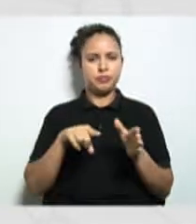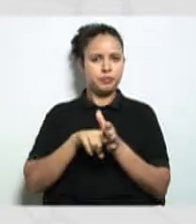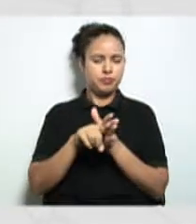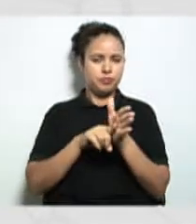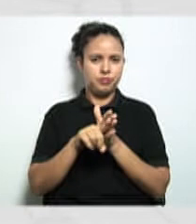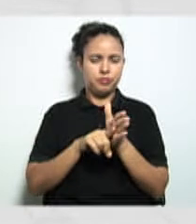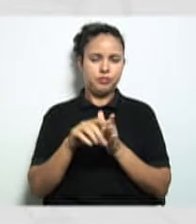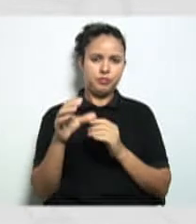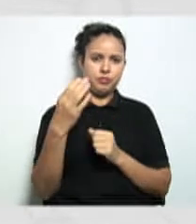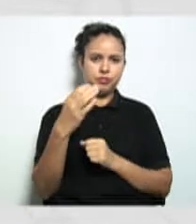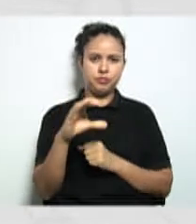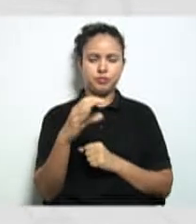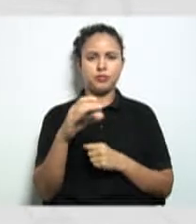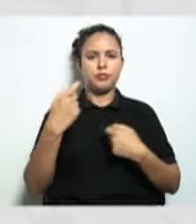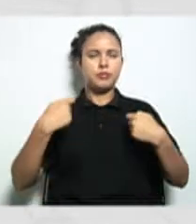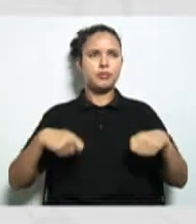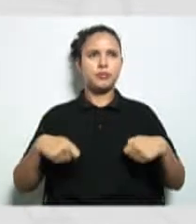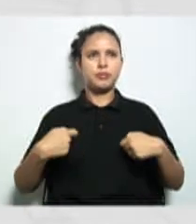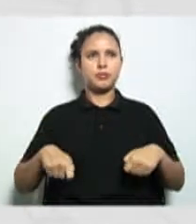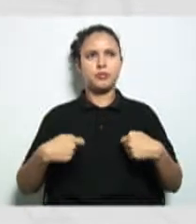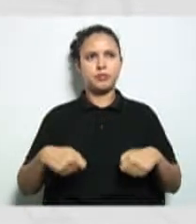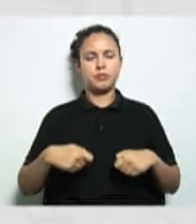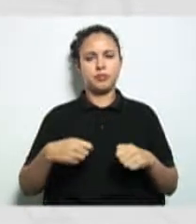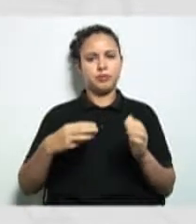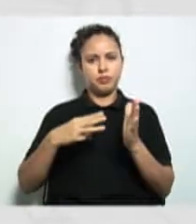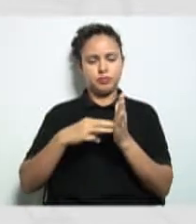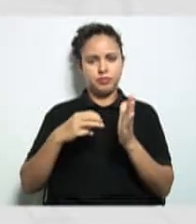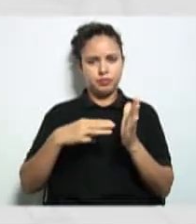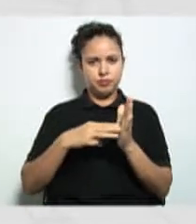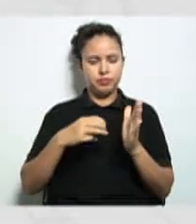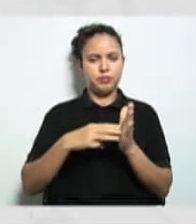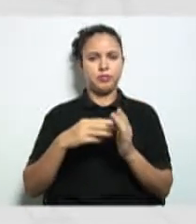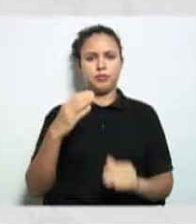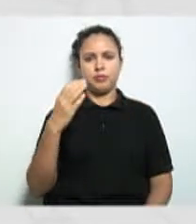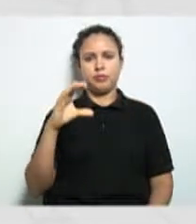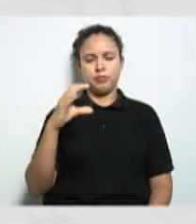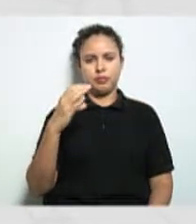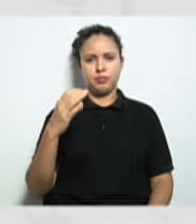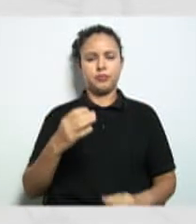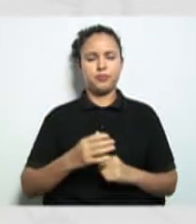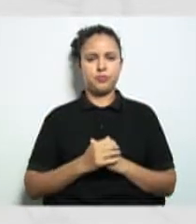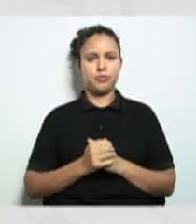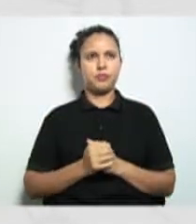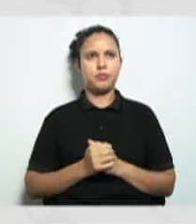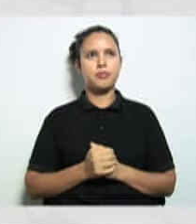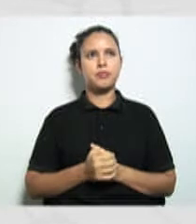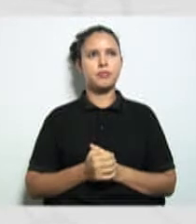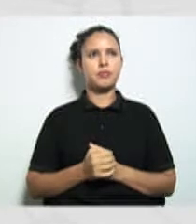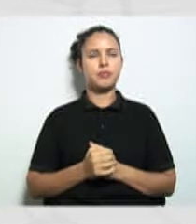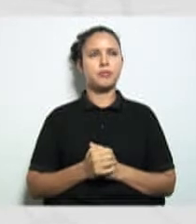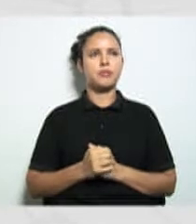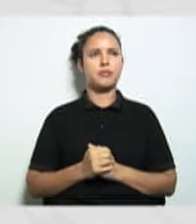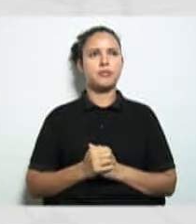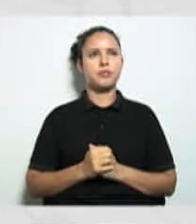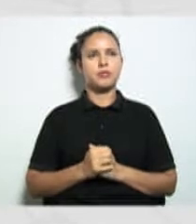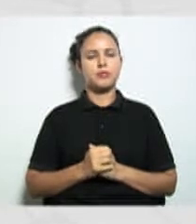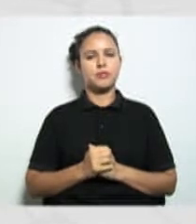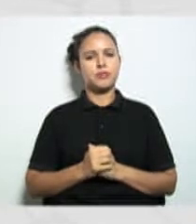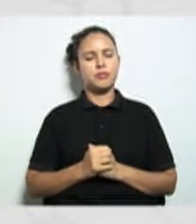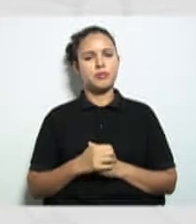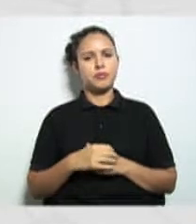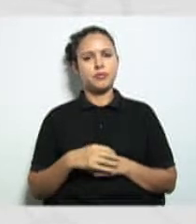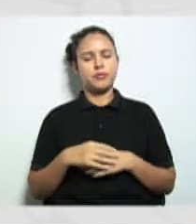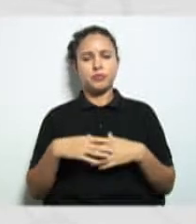ela precisa do método científico. Já agora, na